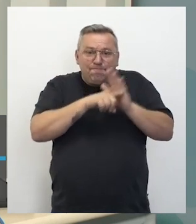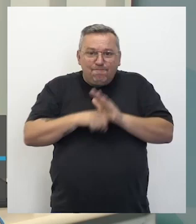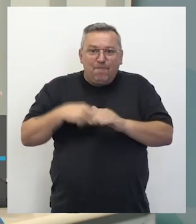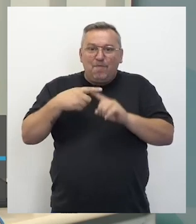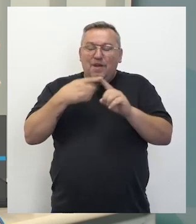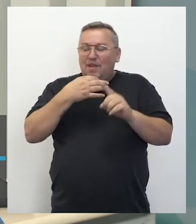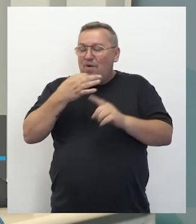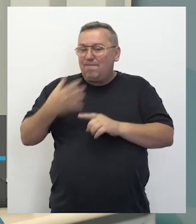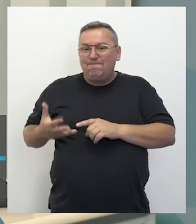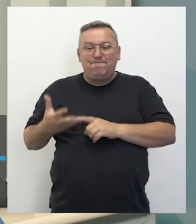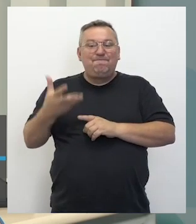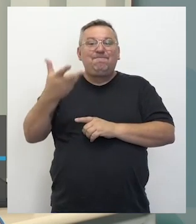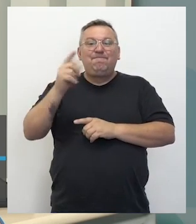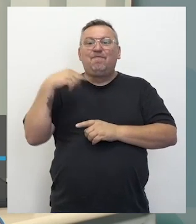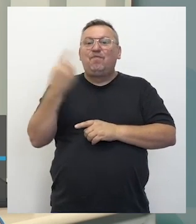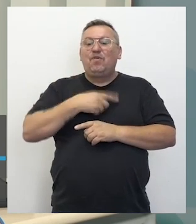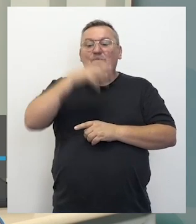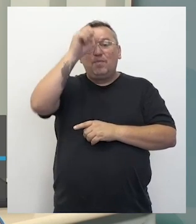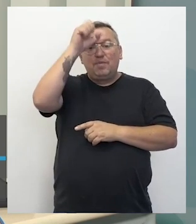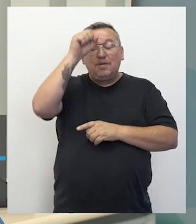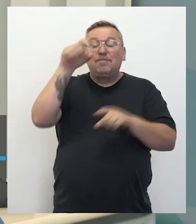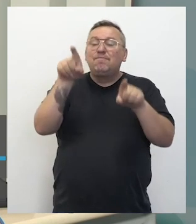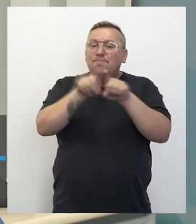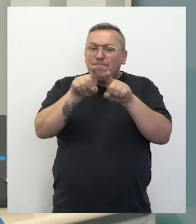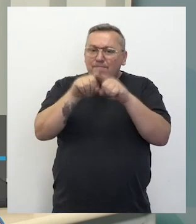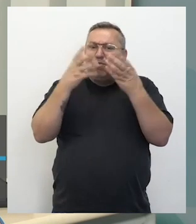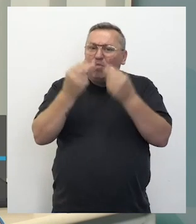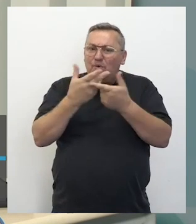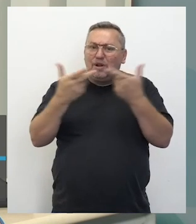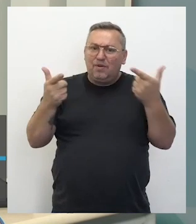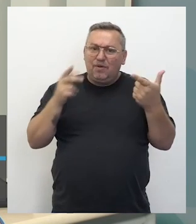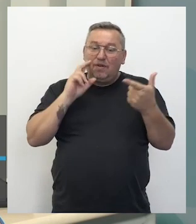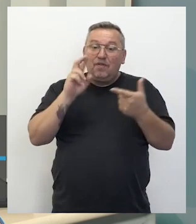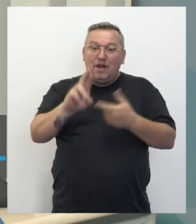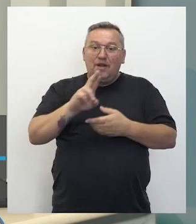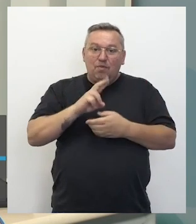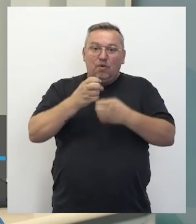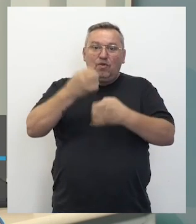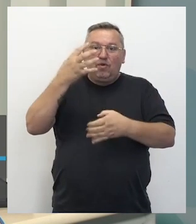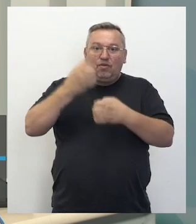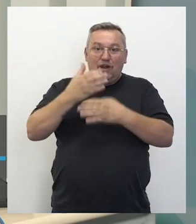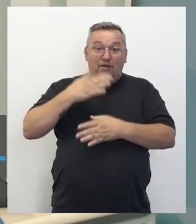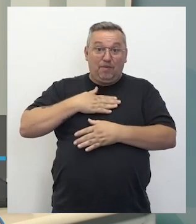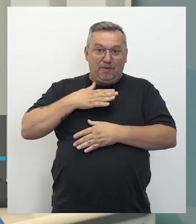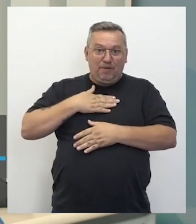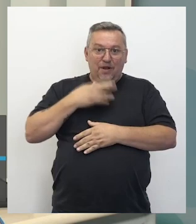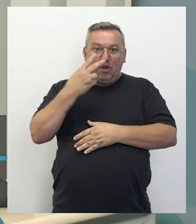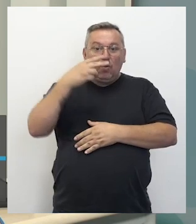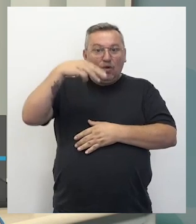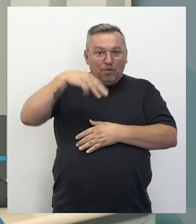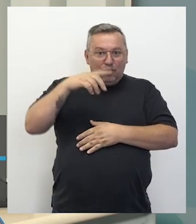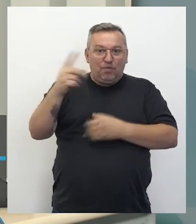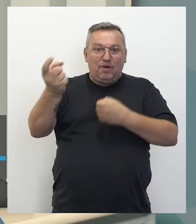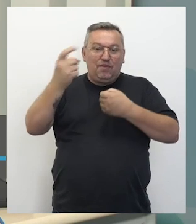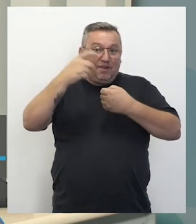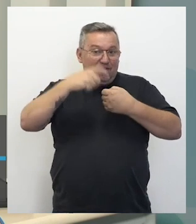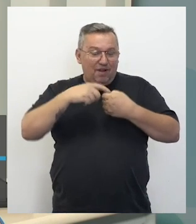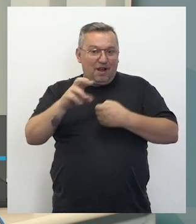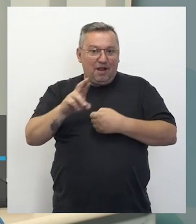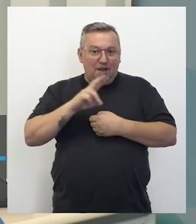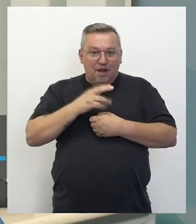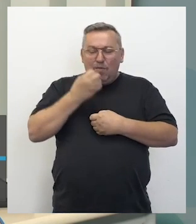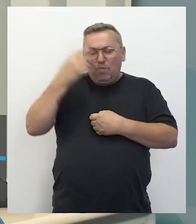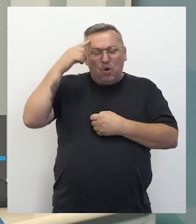mundo fantástico e acho que a gente vai aprender muito sobre isso hoje. Então, responde aí no chat para a Pro. 2 minutinhos para vocês responderem, dar